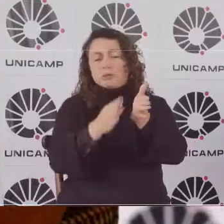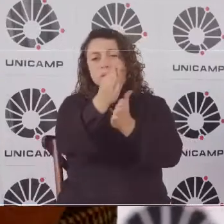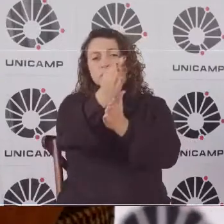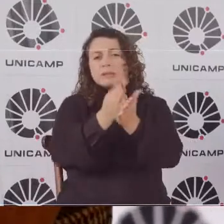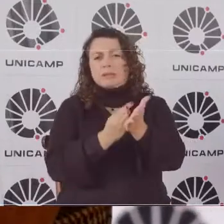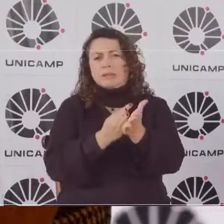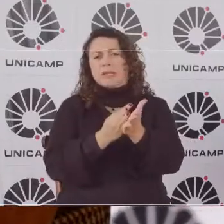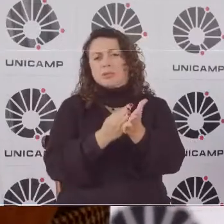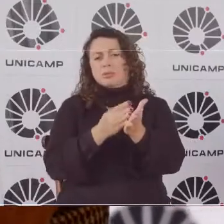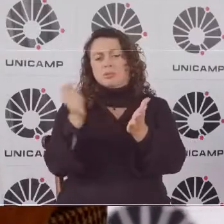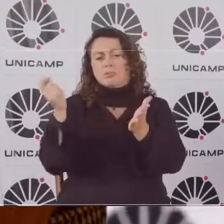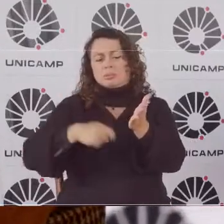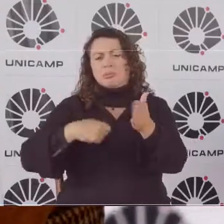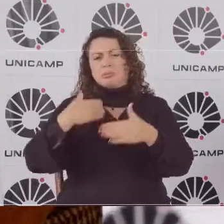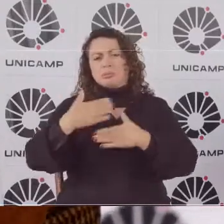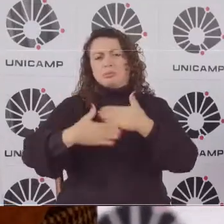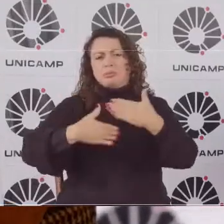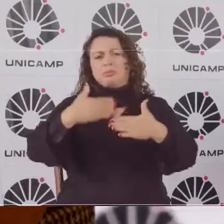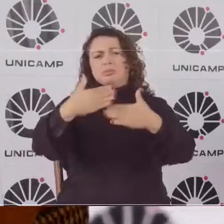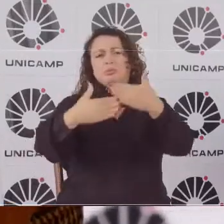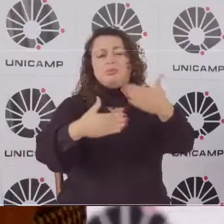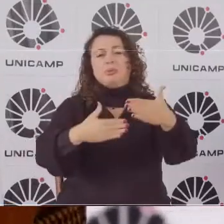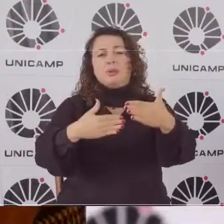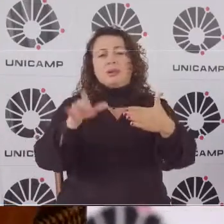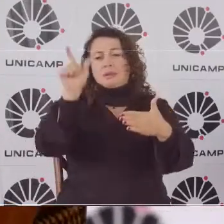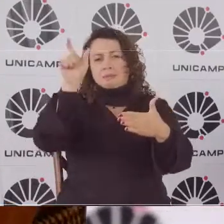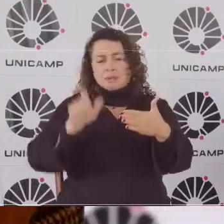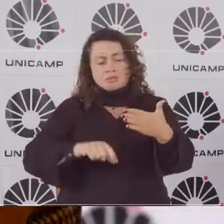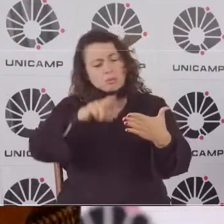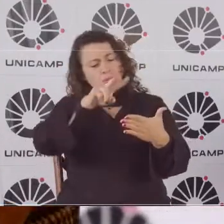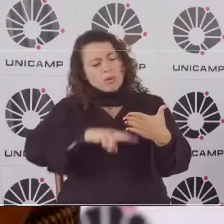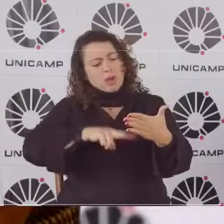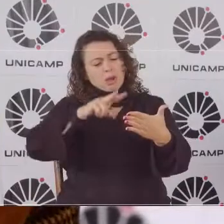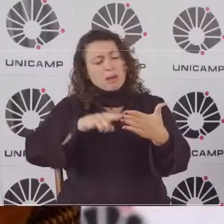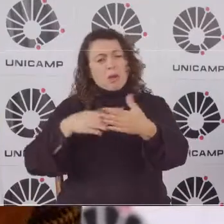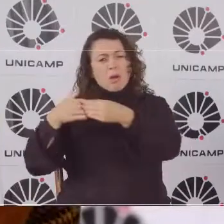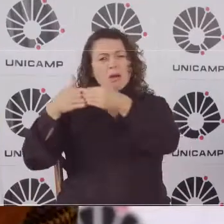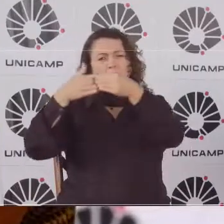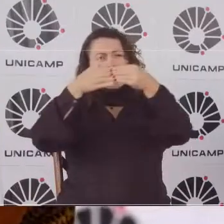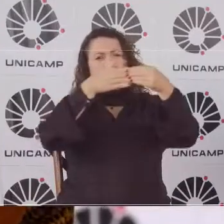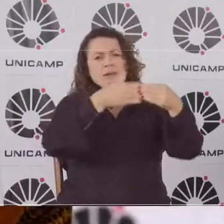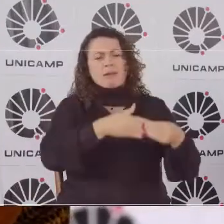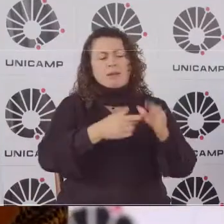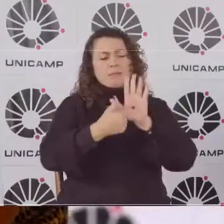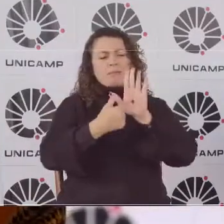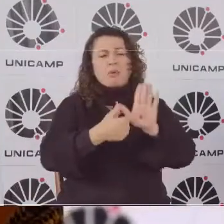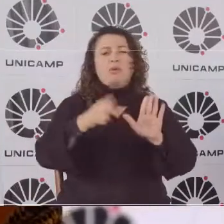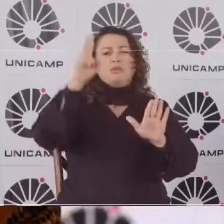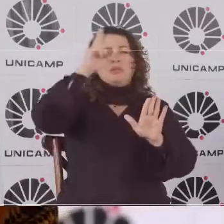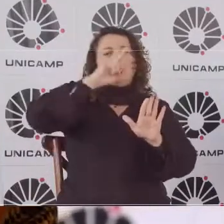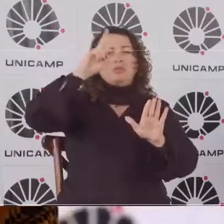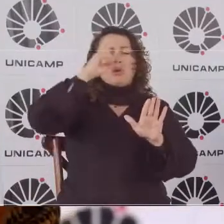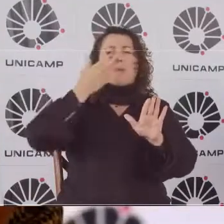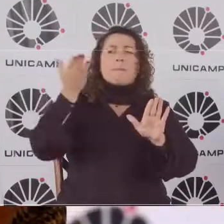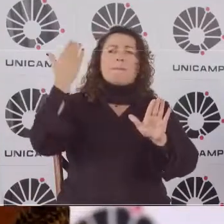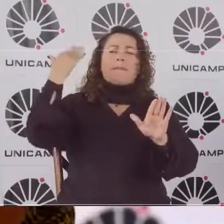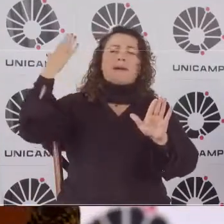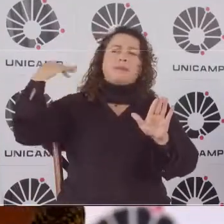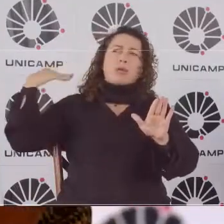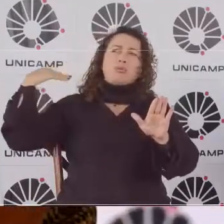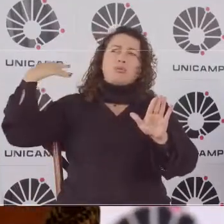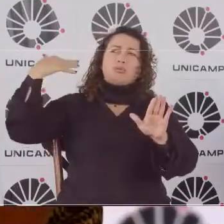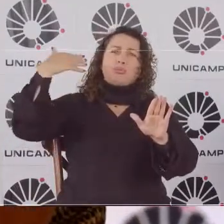texto deverá seguir guiando o leitor pelas nuances de um passado cujo traçado